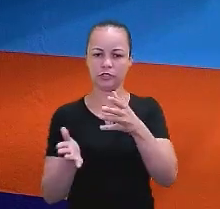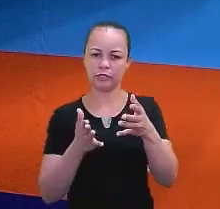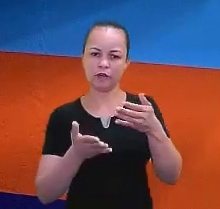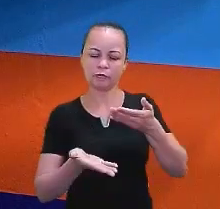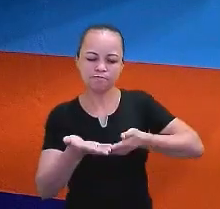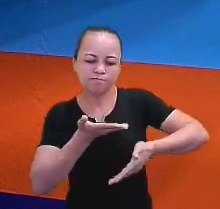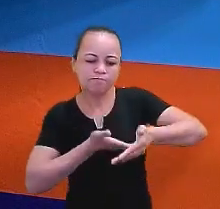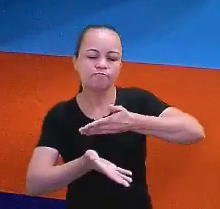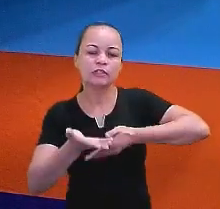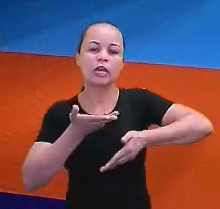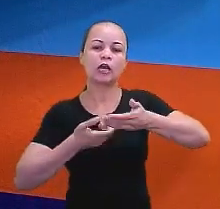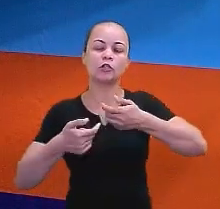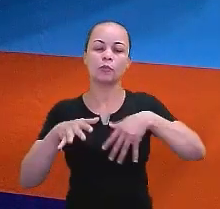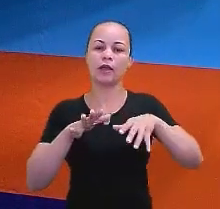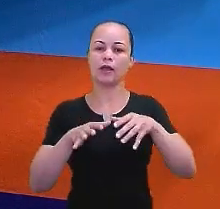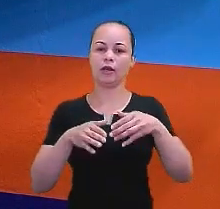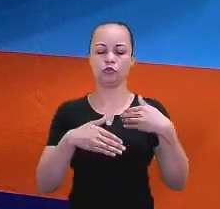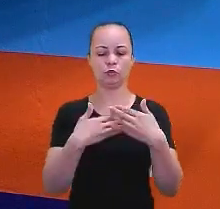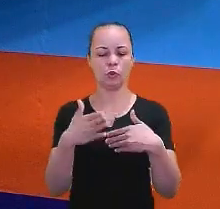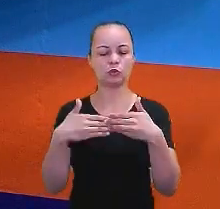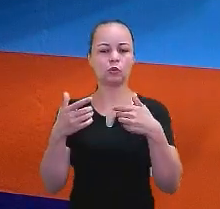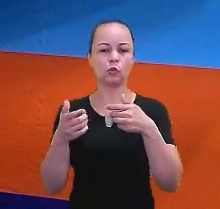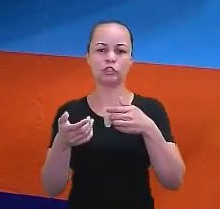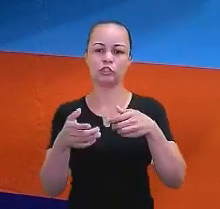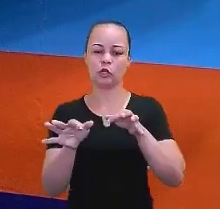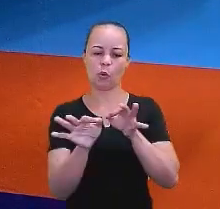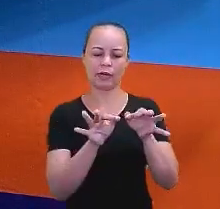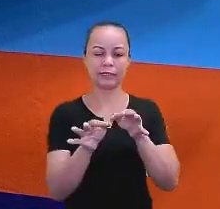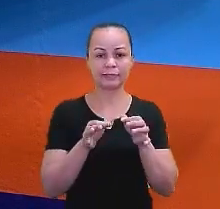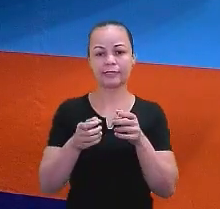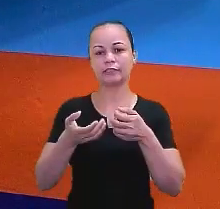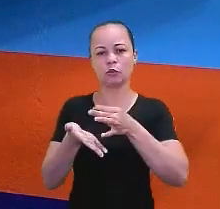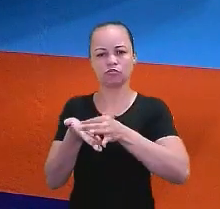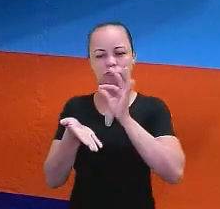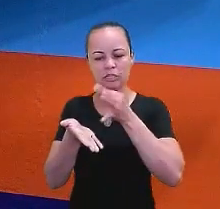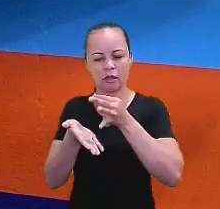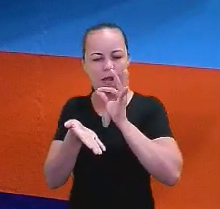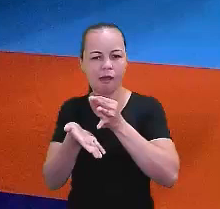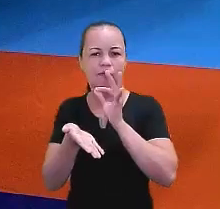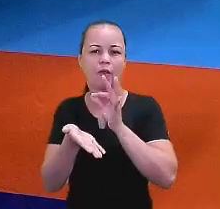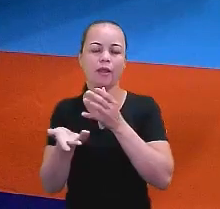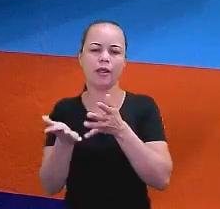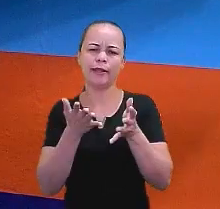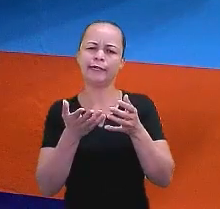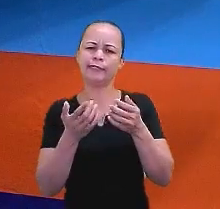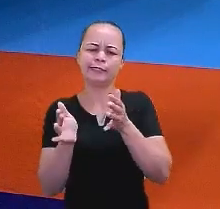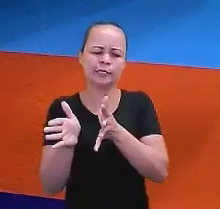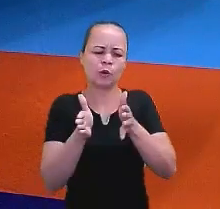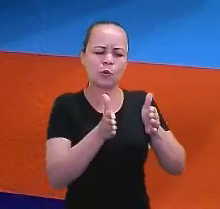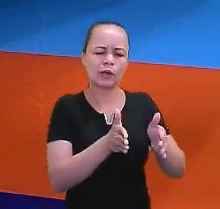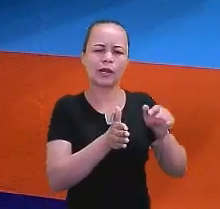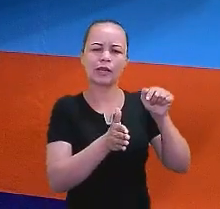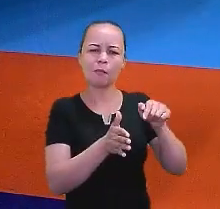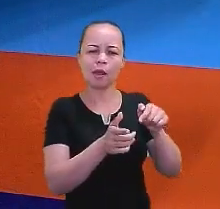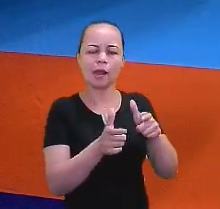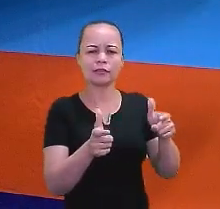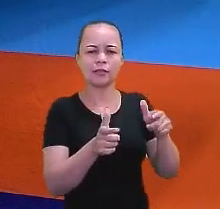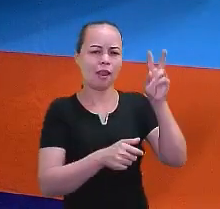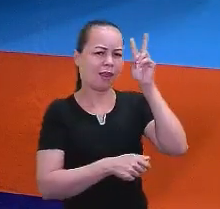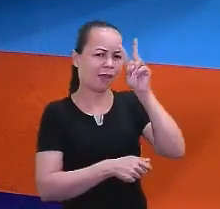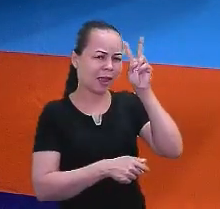para os produtores de café, que são, em grande parte, lembra aqueles senhores